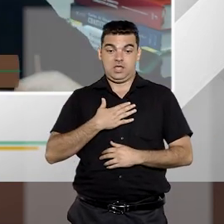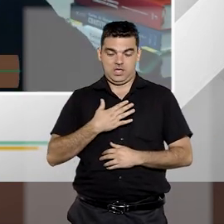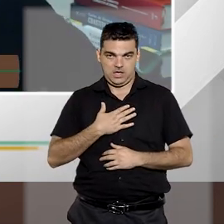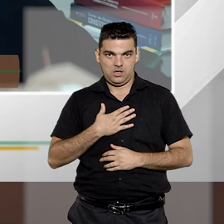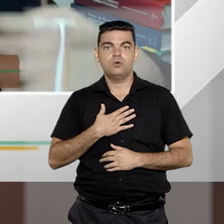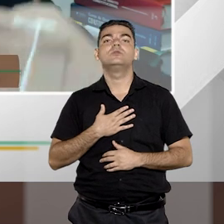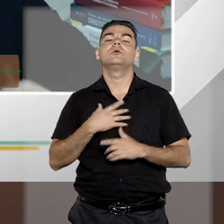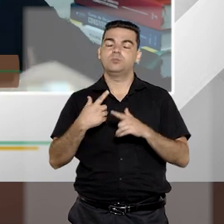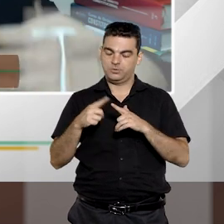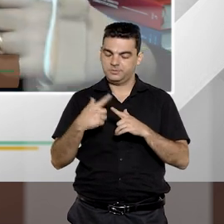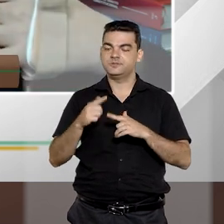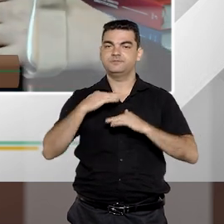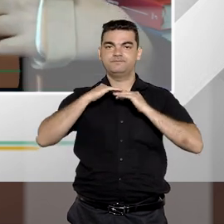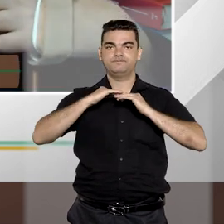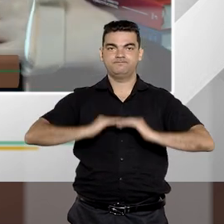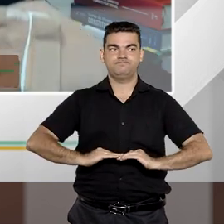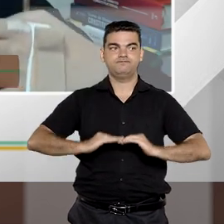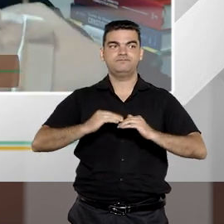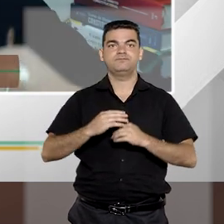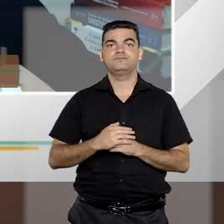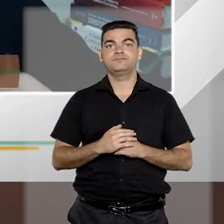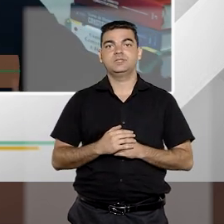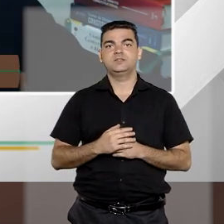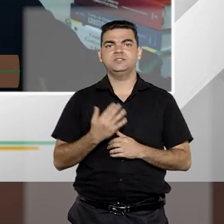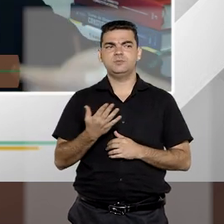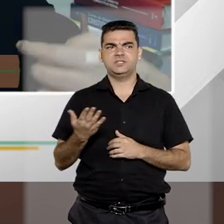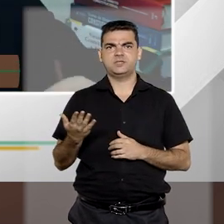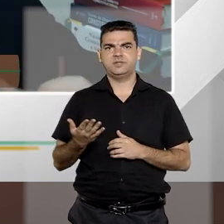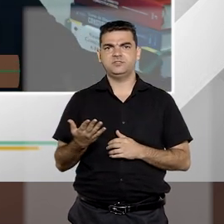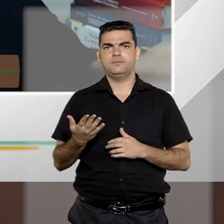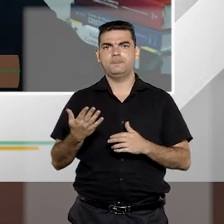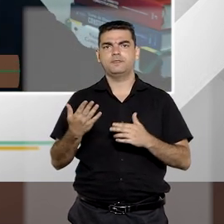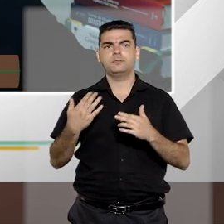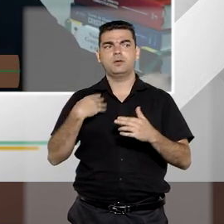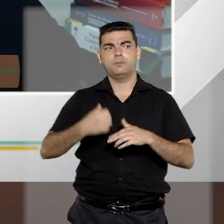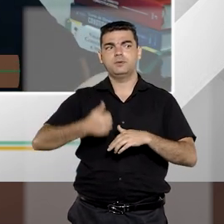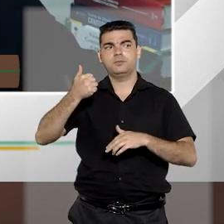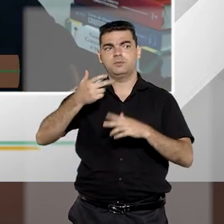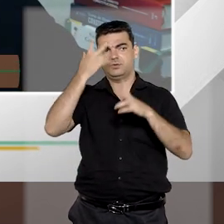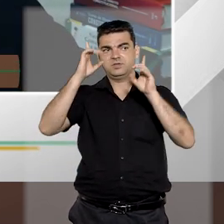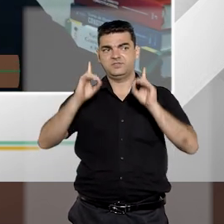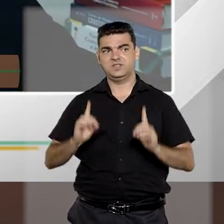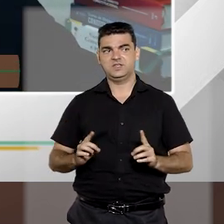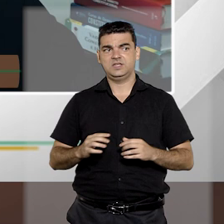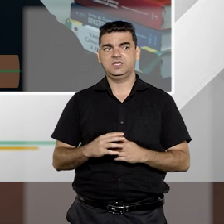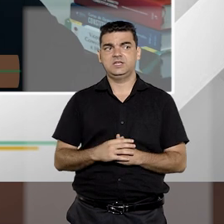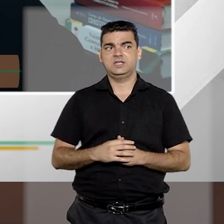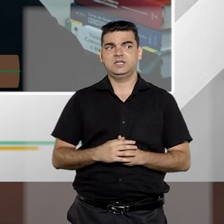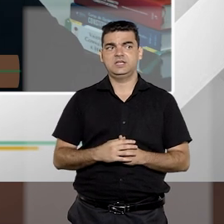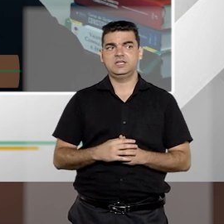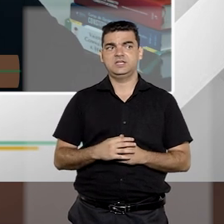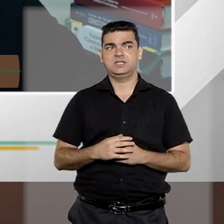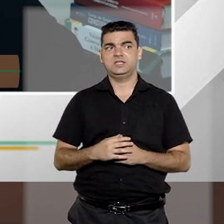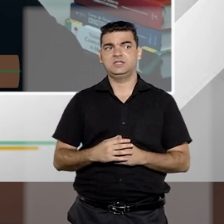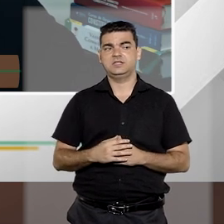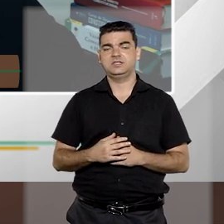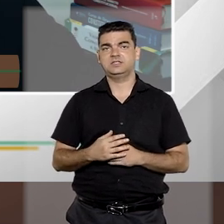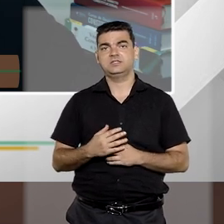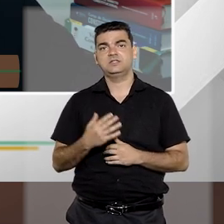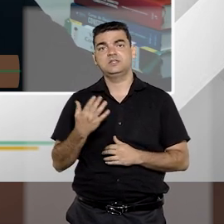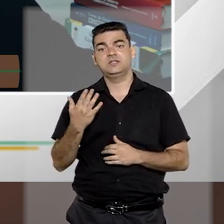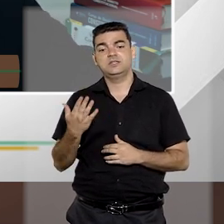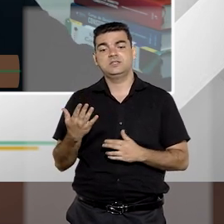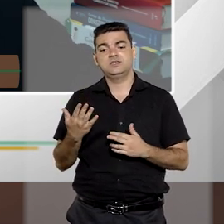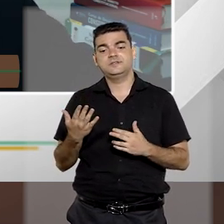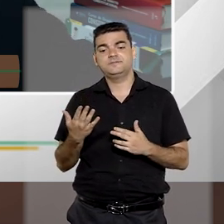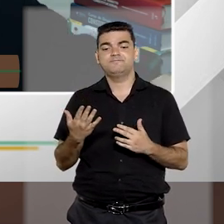sou tetraplégico, mas sou primeiro pessoa, sou advogado com deficiência. A deficiência, ela vem não como algo para